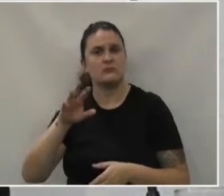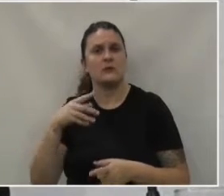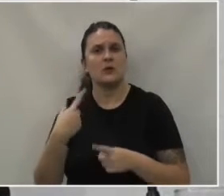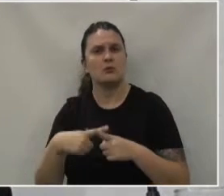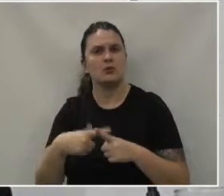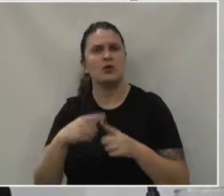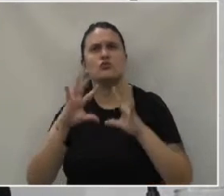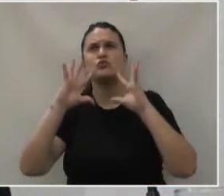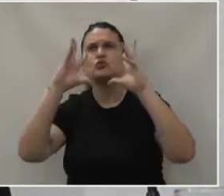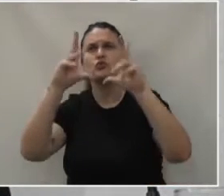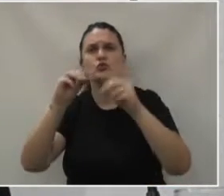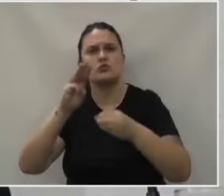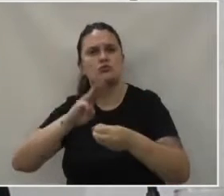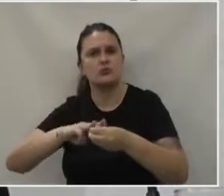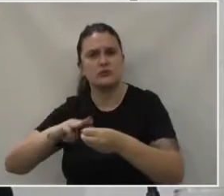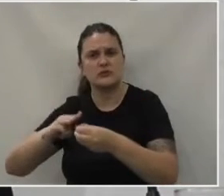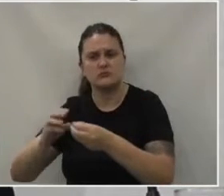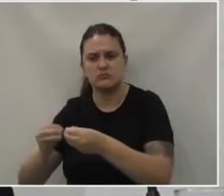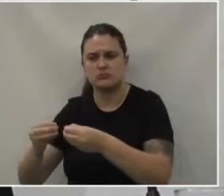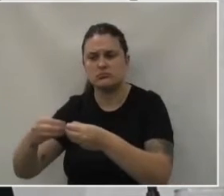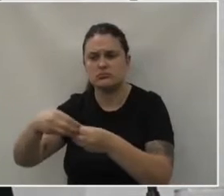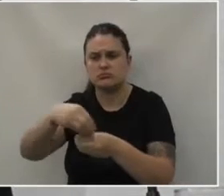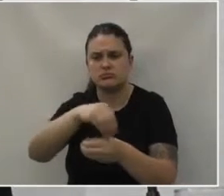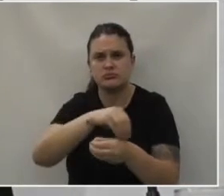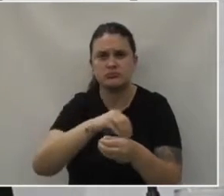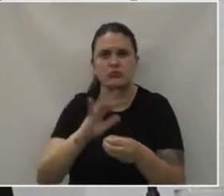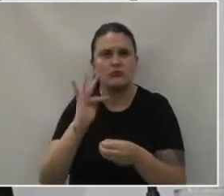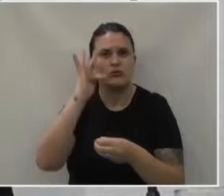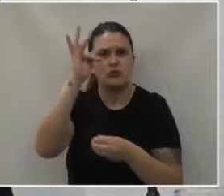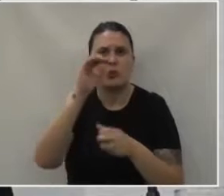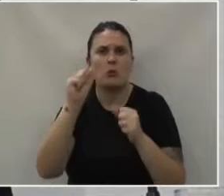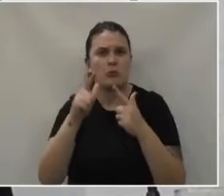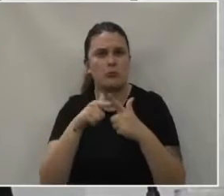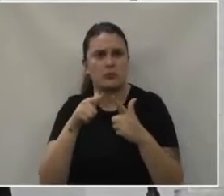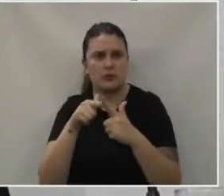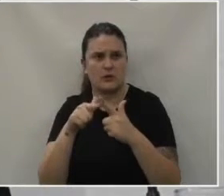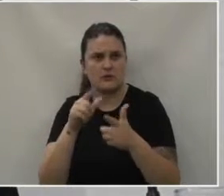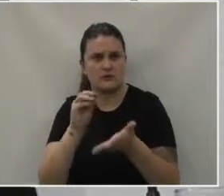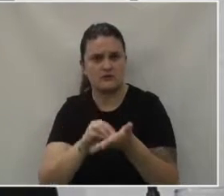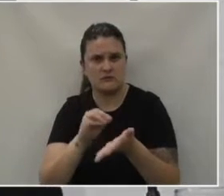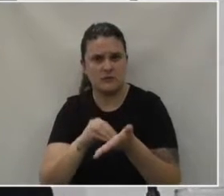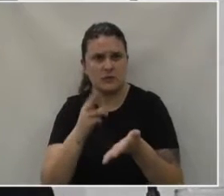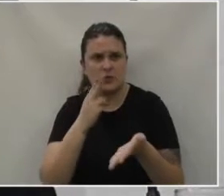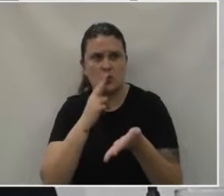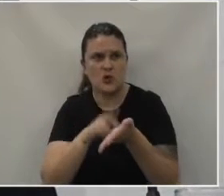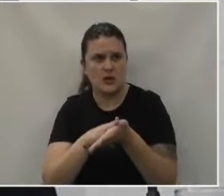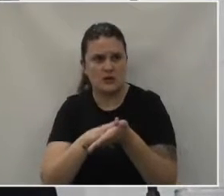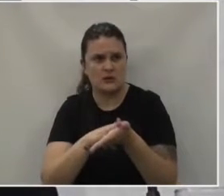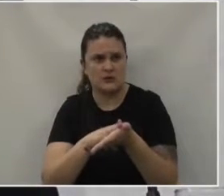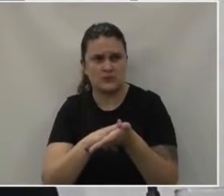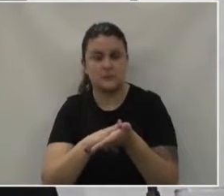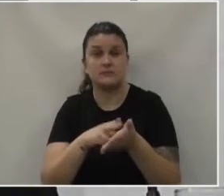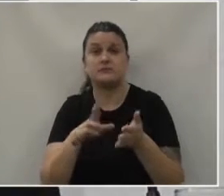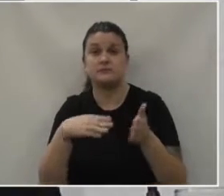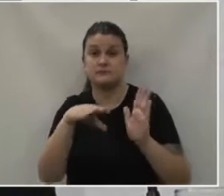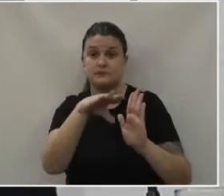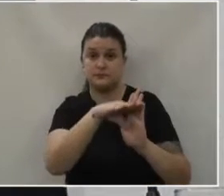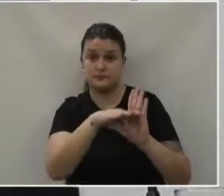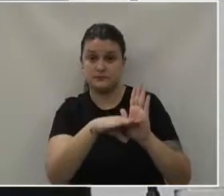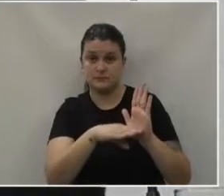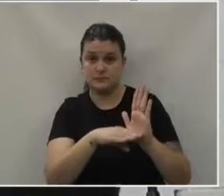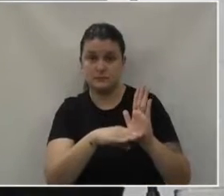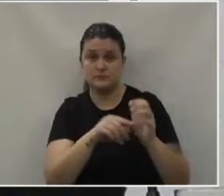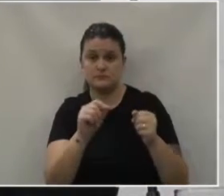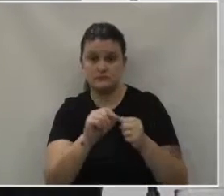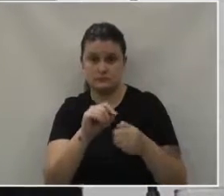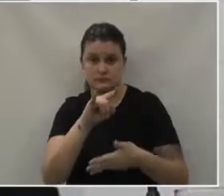os municípios do seu entorno. Não obstante, ao colocar em pauta a presente